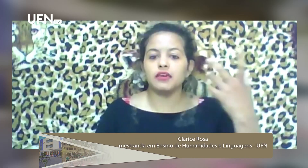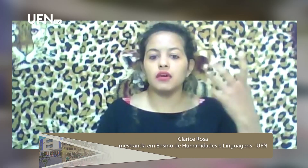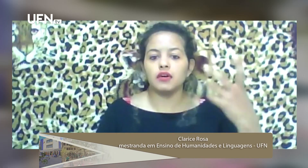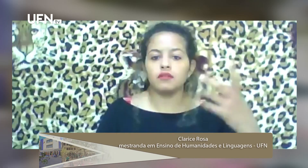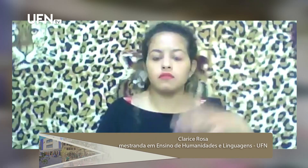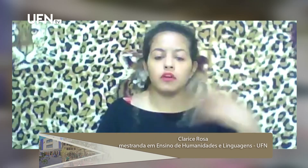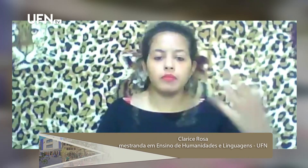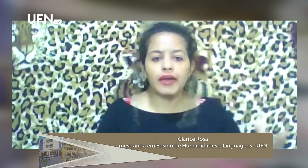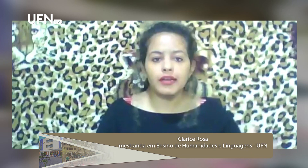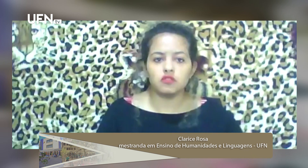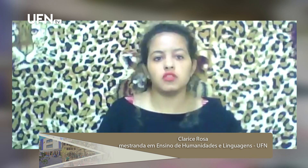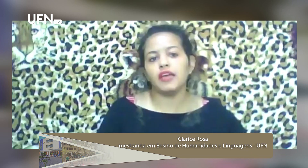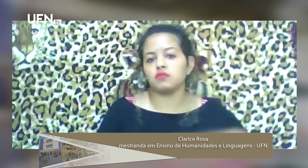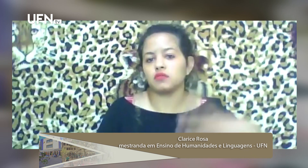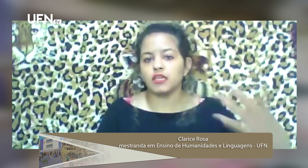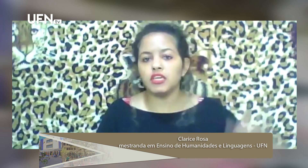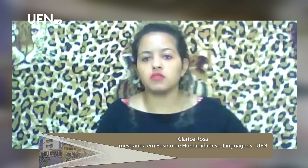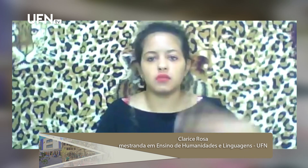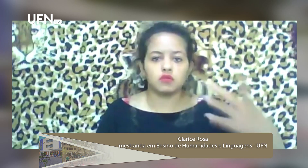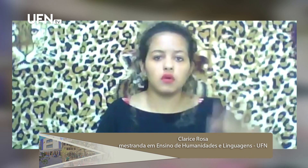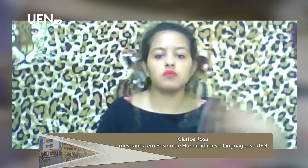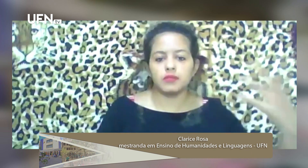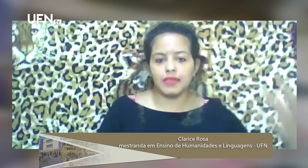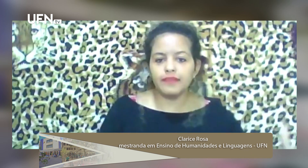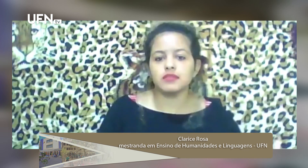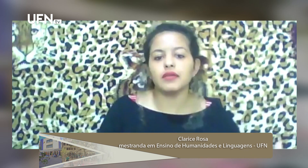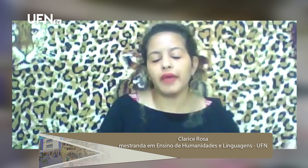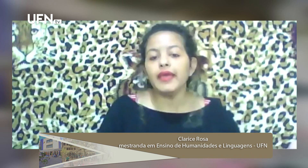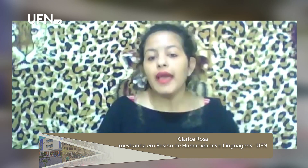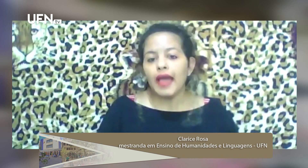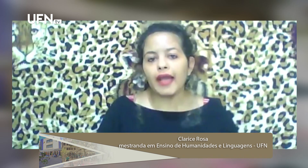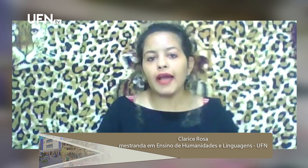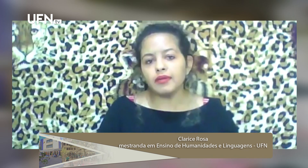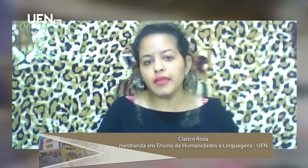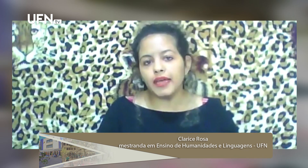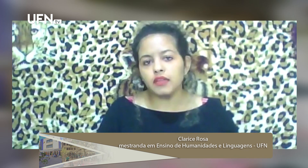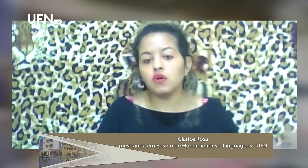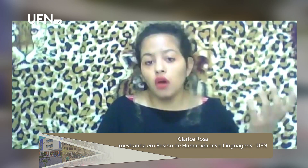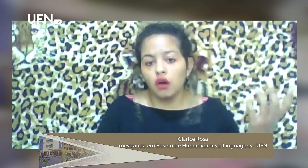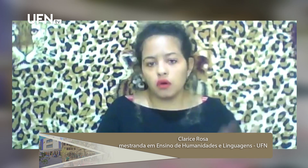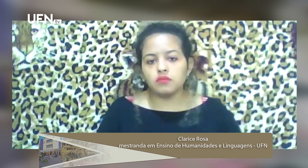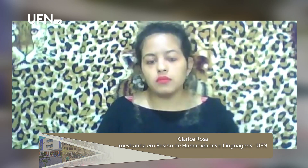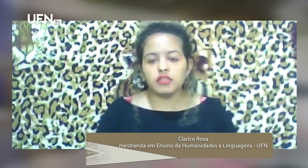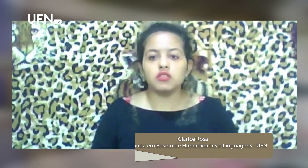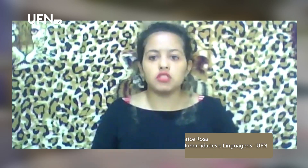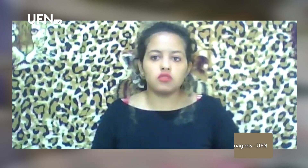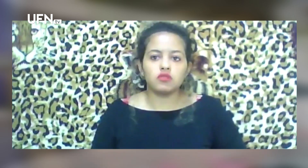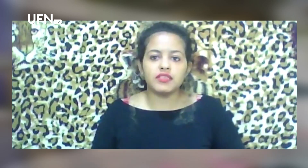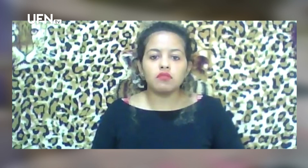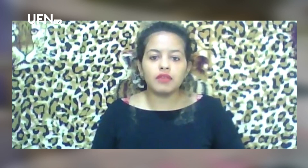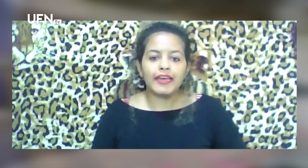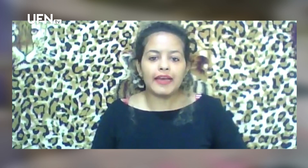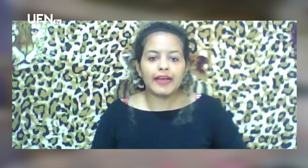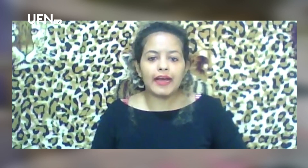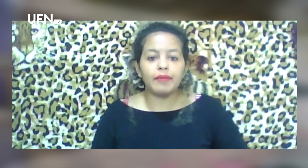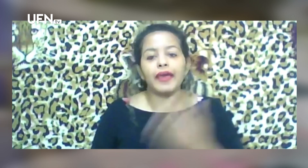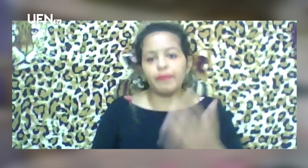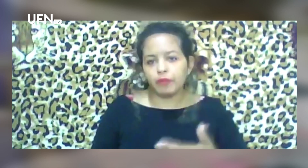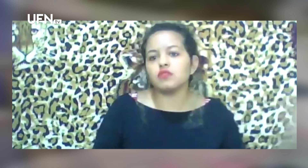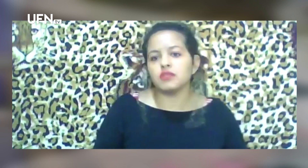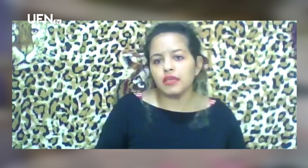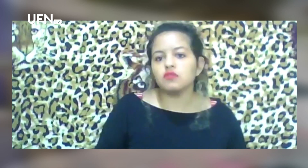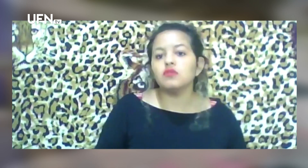vai formar sujeitos críticos, autônomos, livres, também acaba sendo uma instituição que